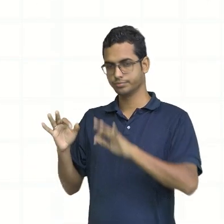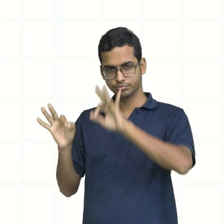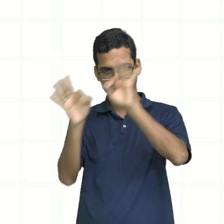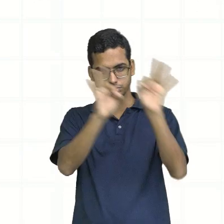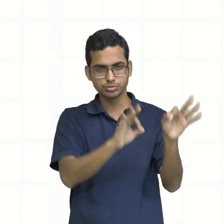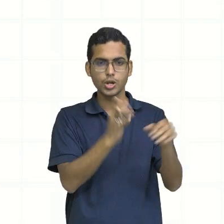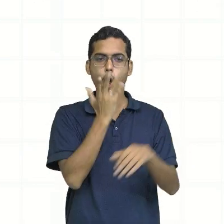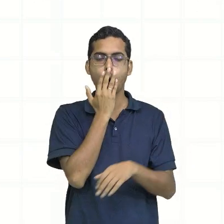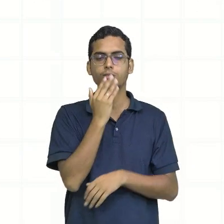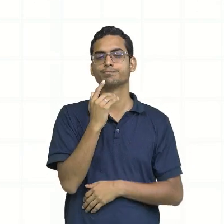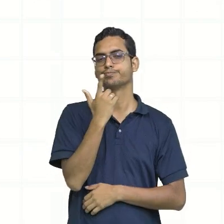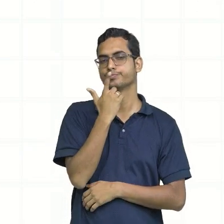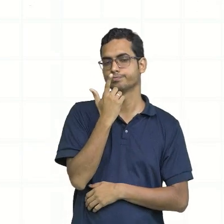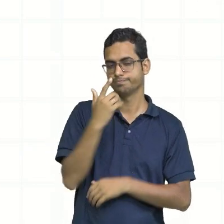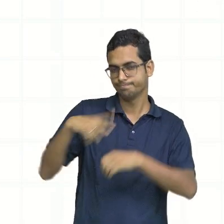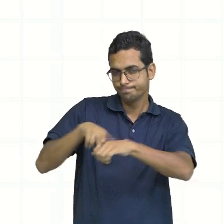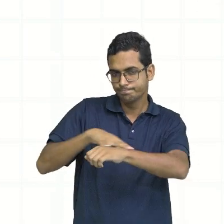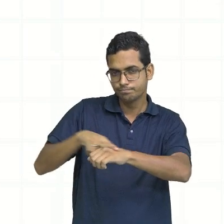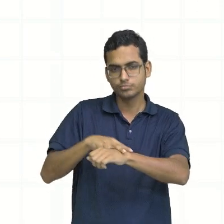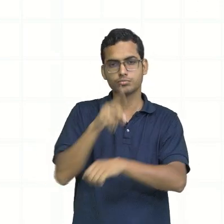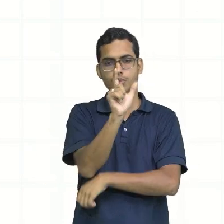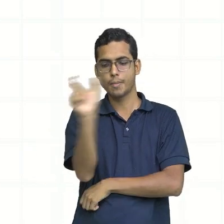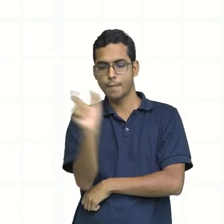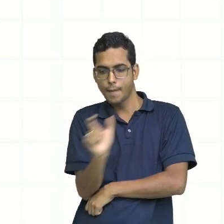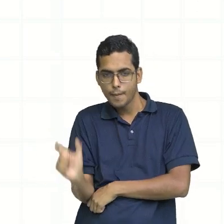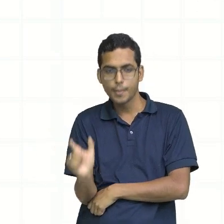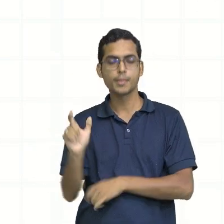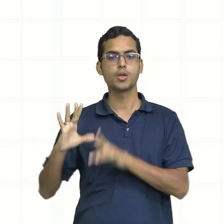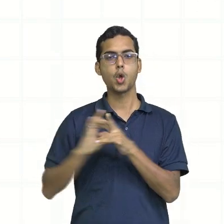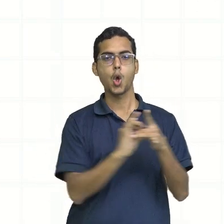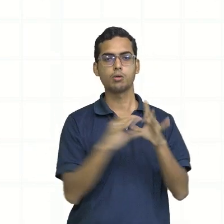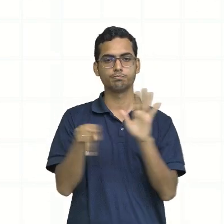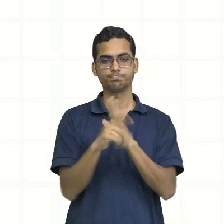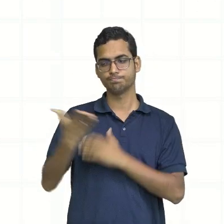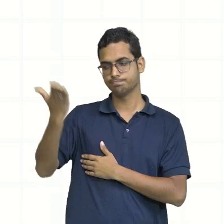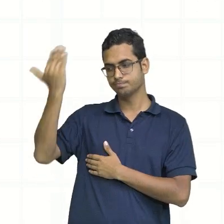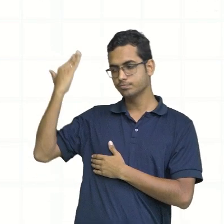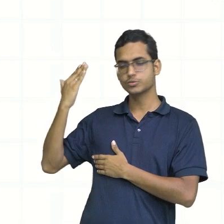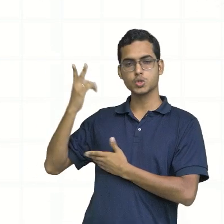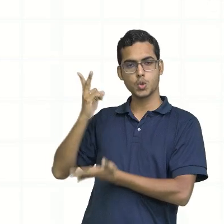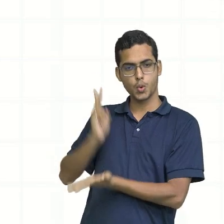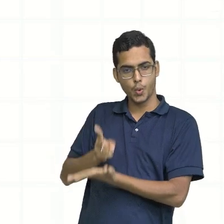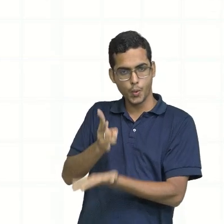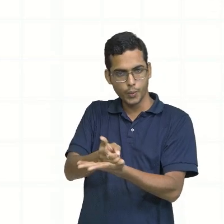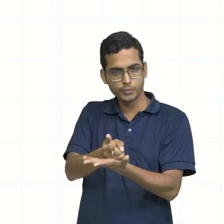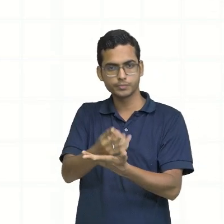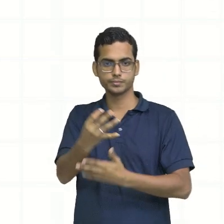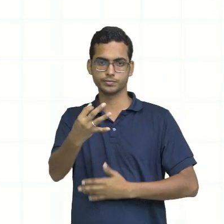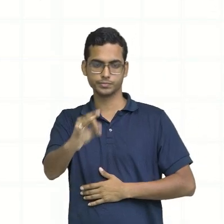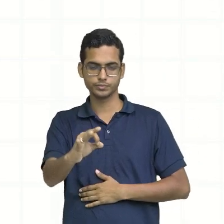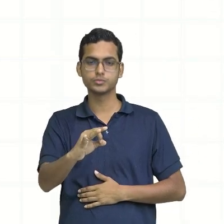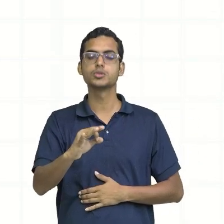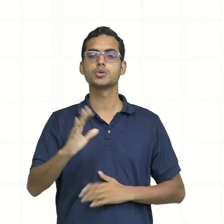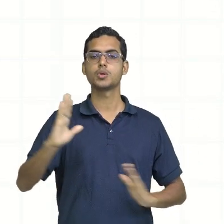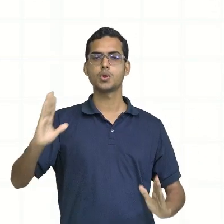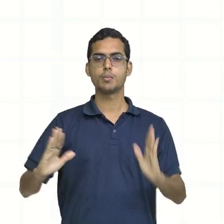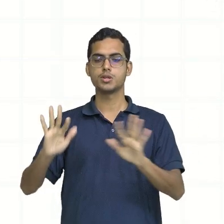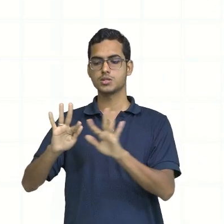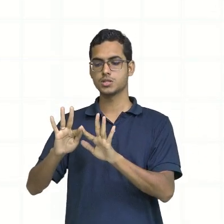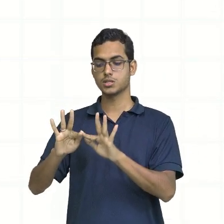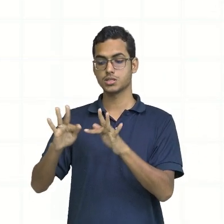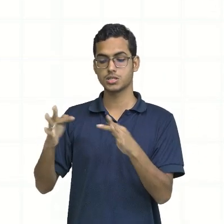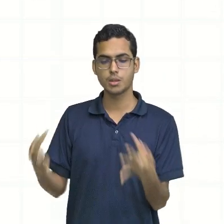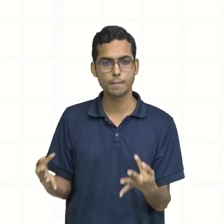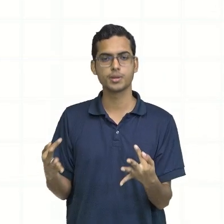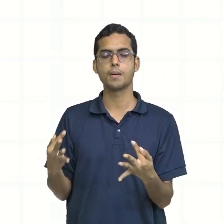past continuous, isso aqui é passado simples, simple past também, simple past, past continuous,